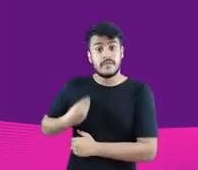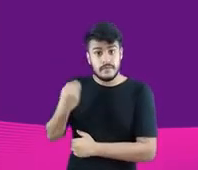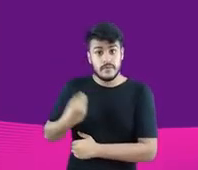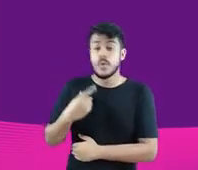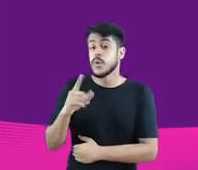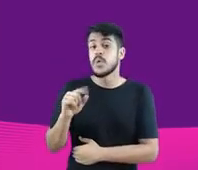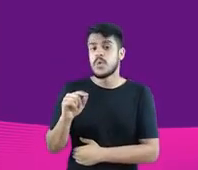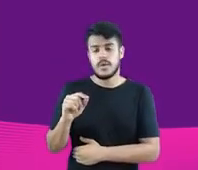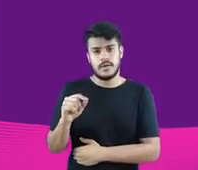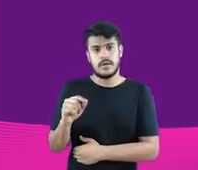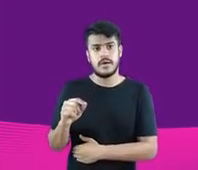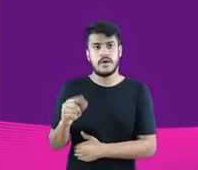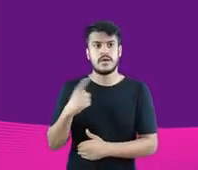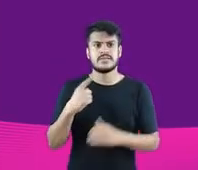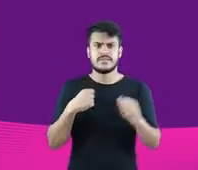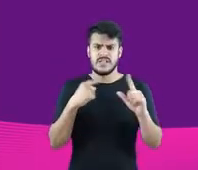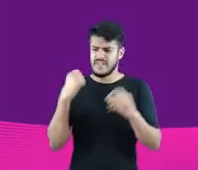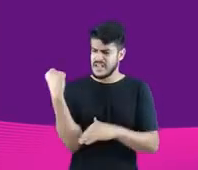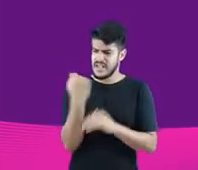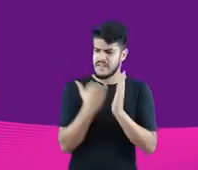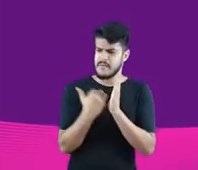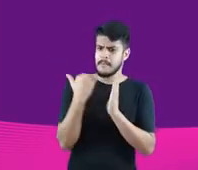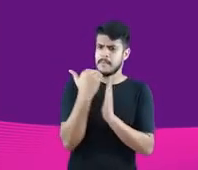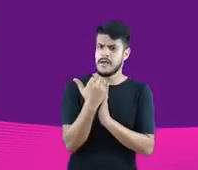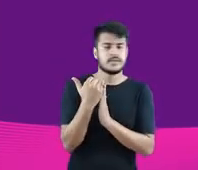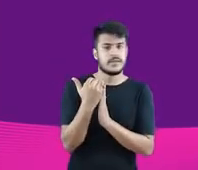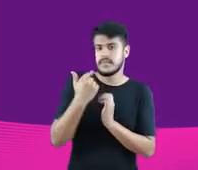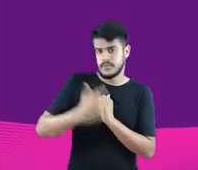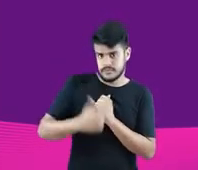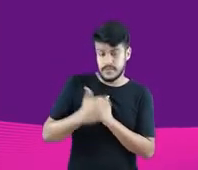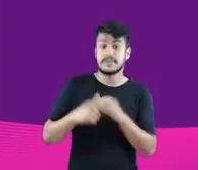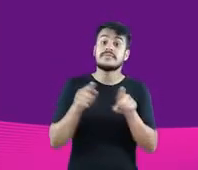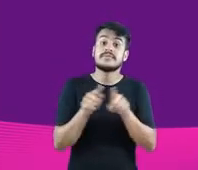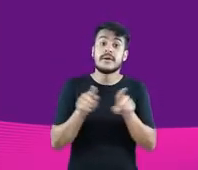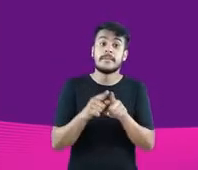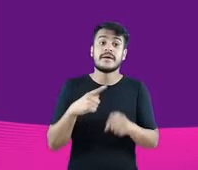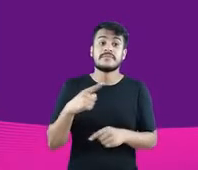um malefício nem na sobrevida livre de doença, nem na sobrevida global